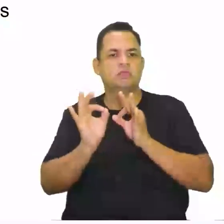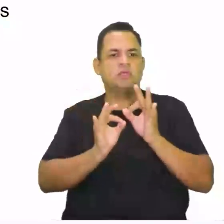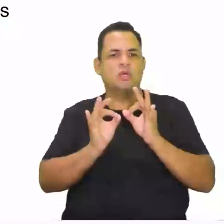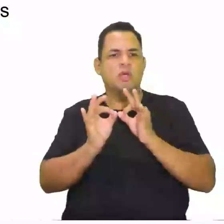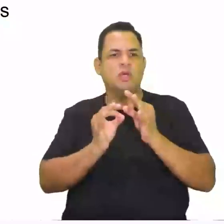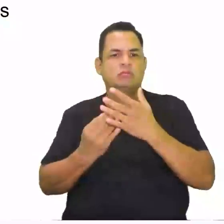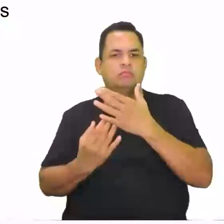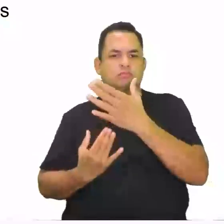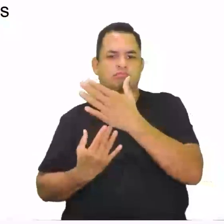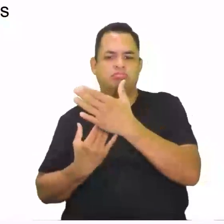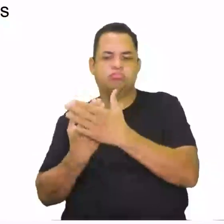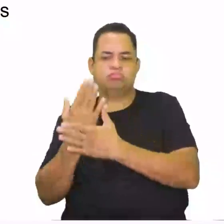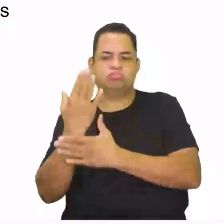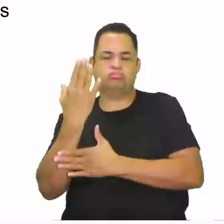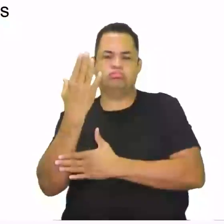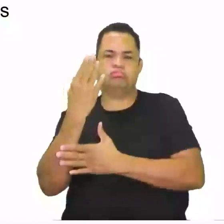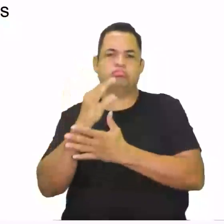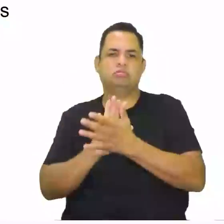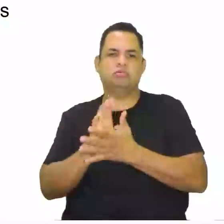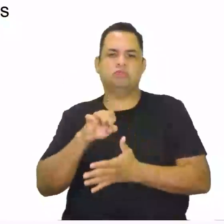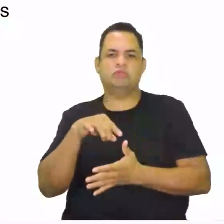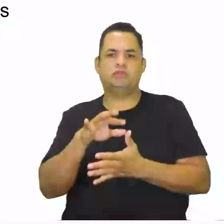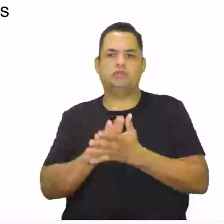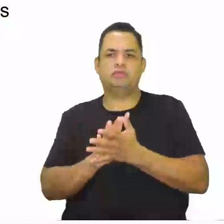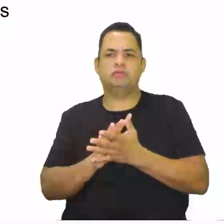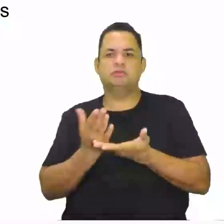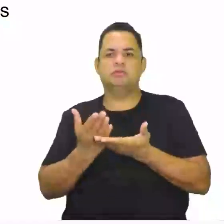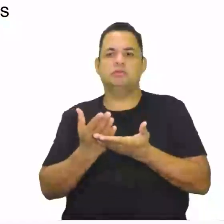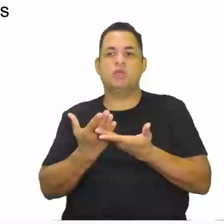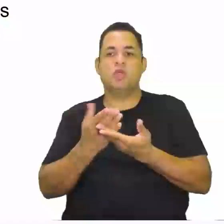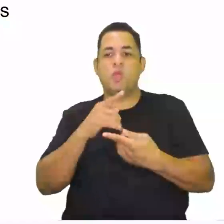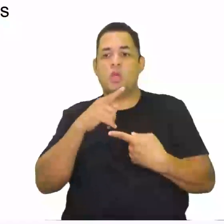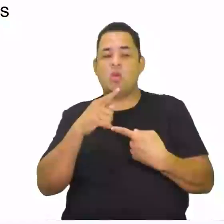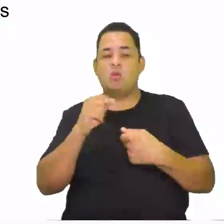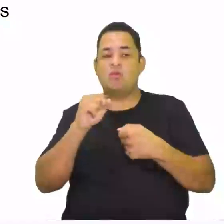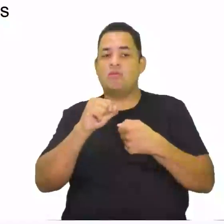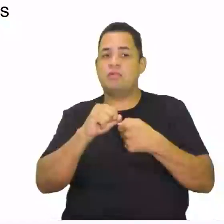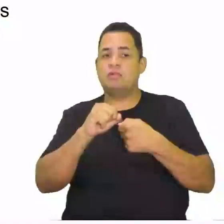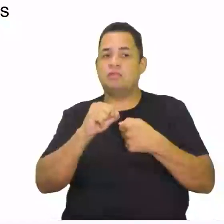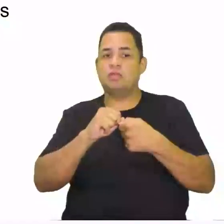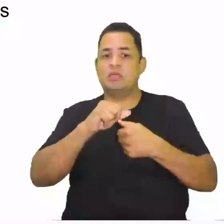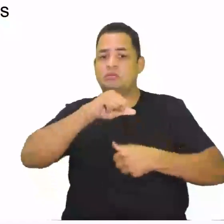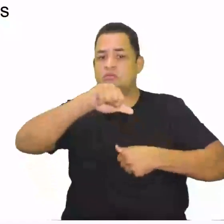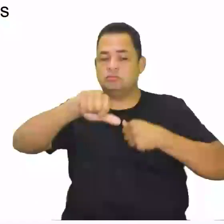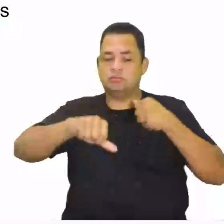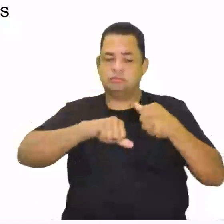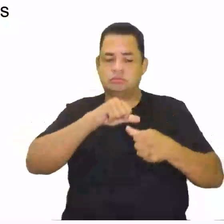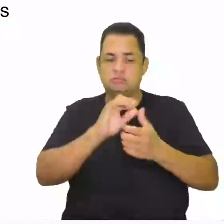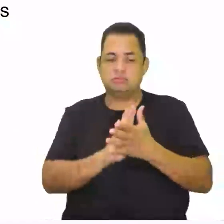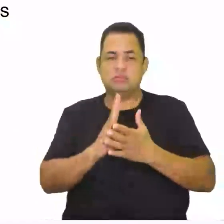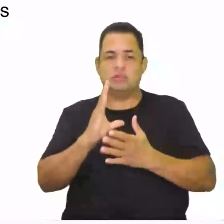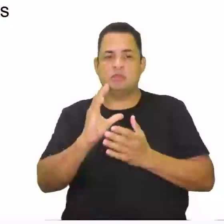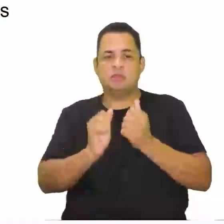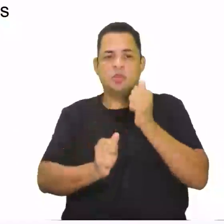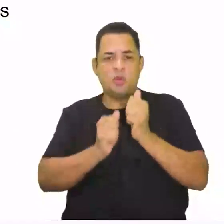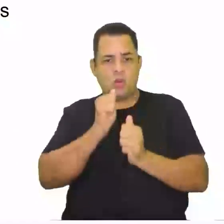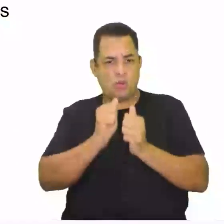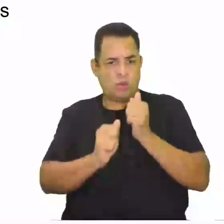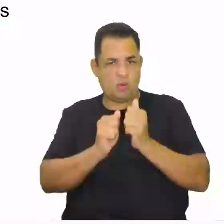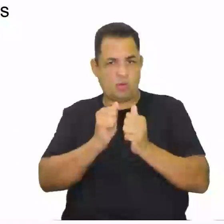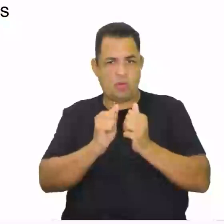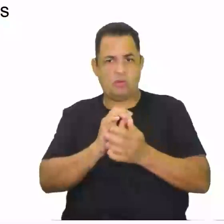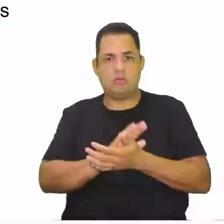formem gases derivados do enxofre, um dos artifícios utilizados é a transformação